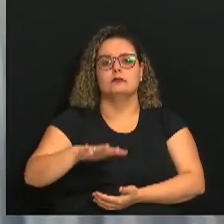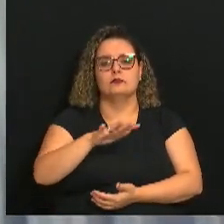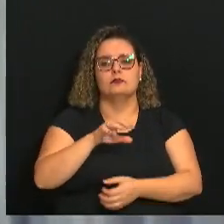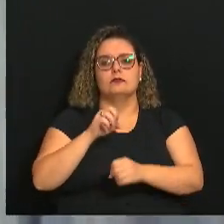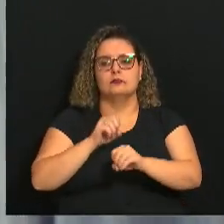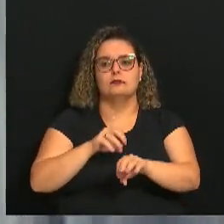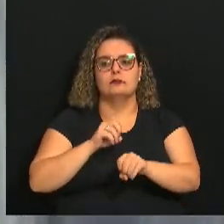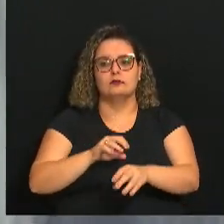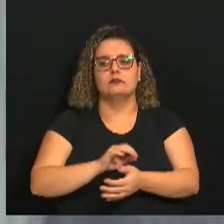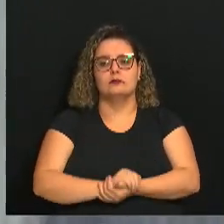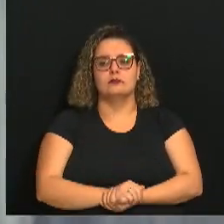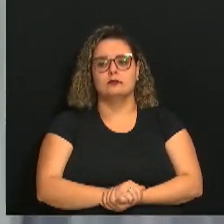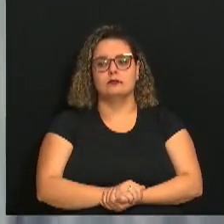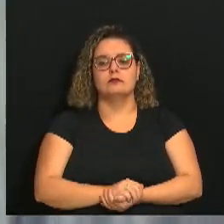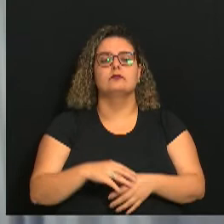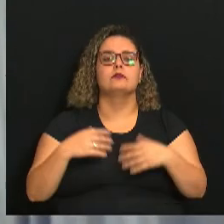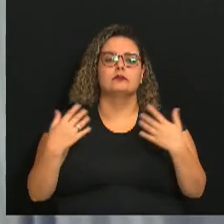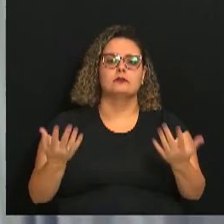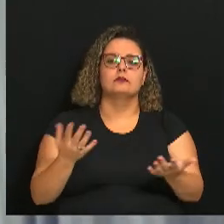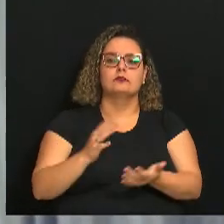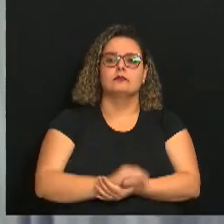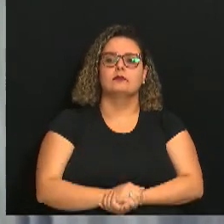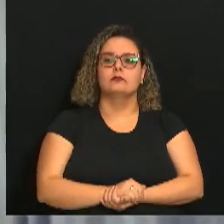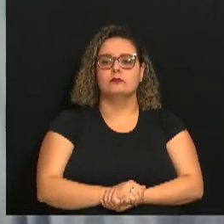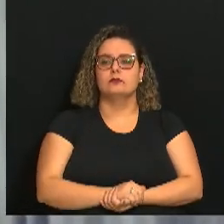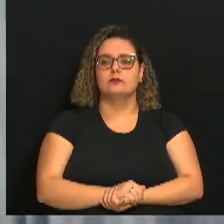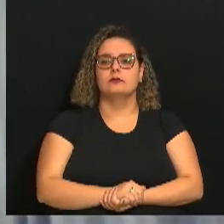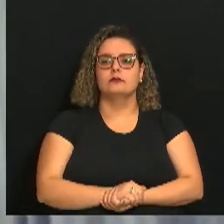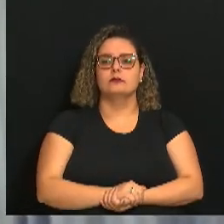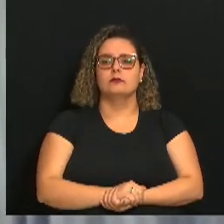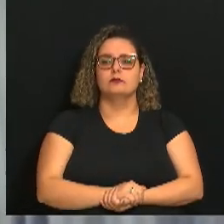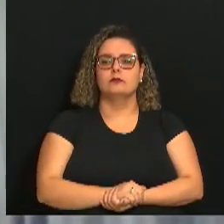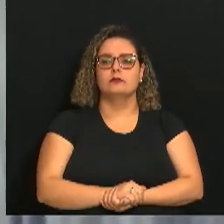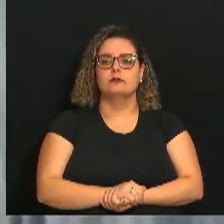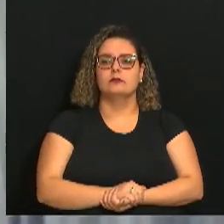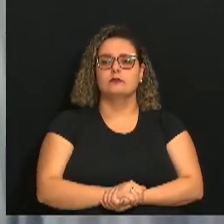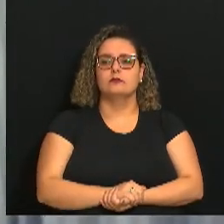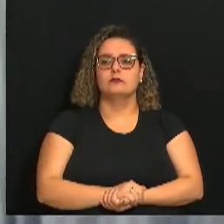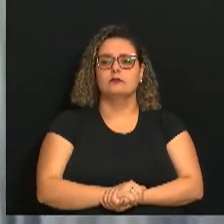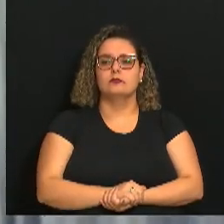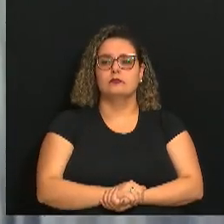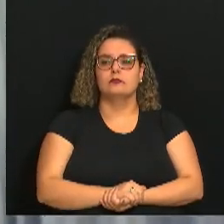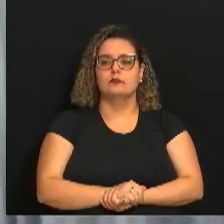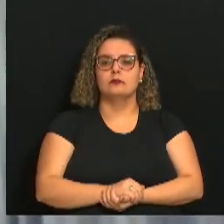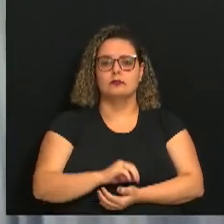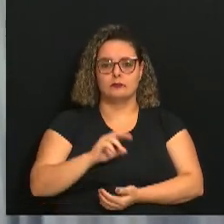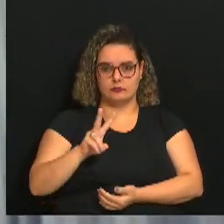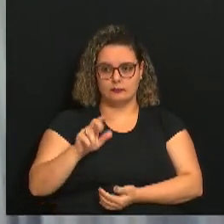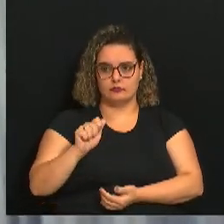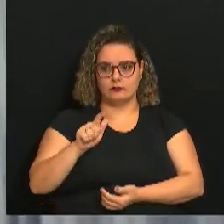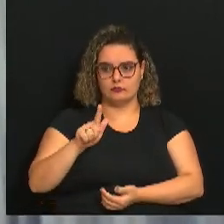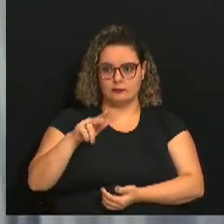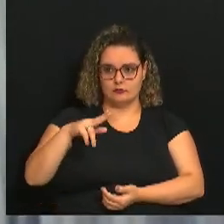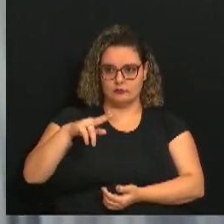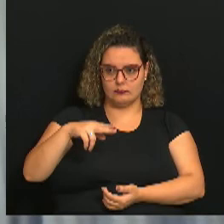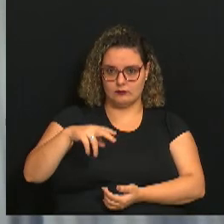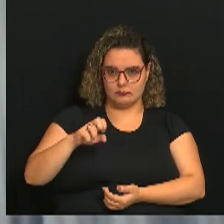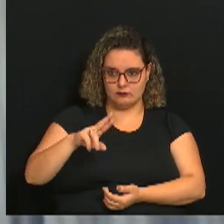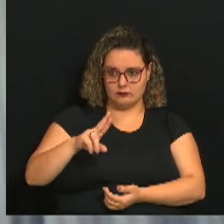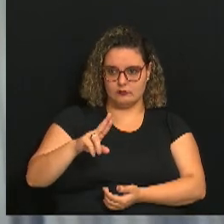município. Então, era isso. Se não sei se o Charles, o Wagner ou a Guida querem falar mais alguma